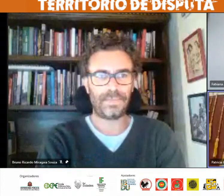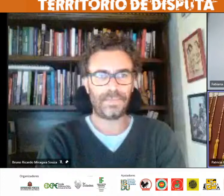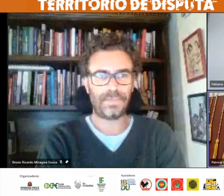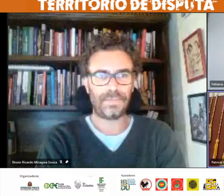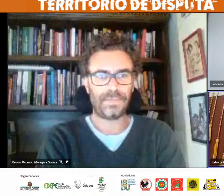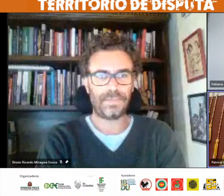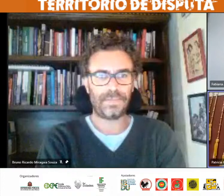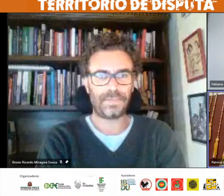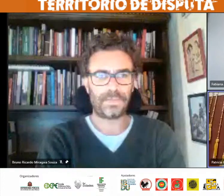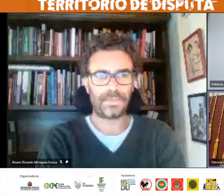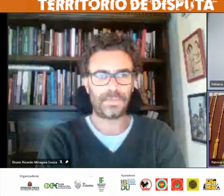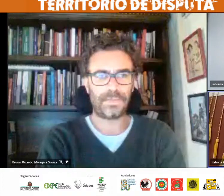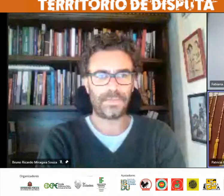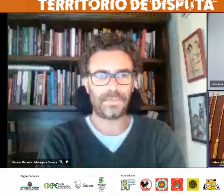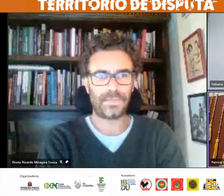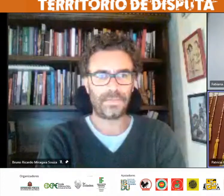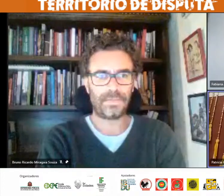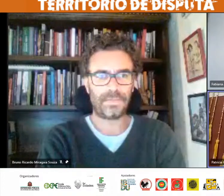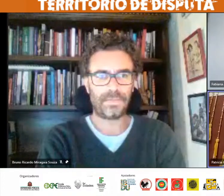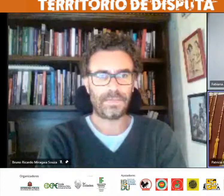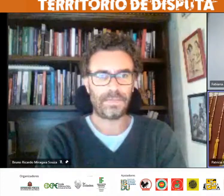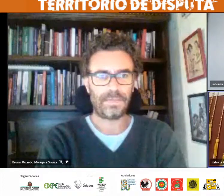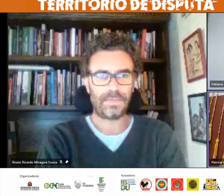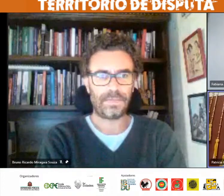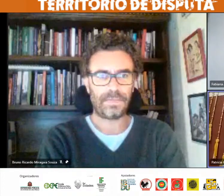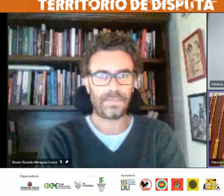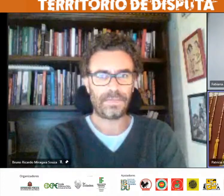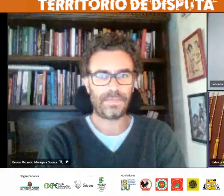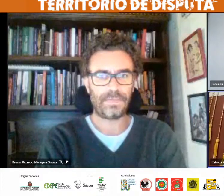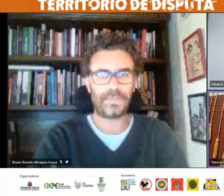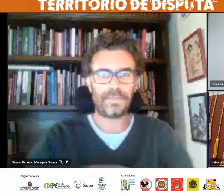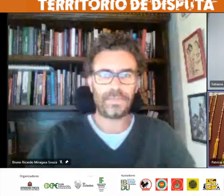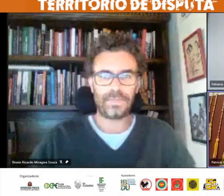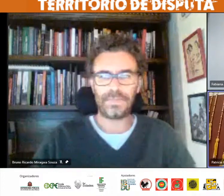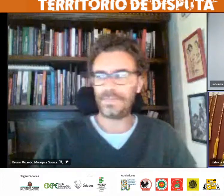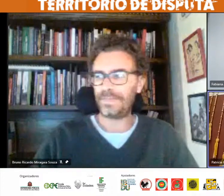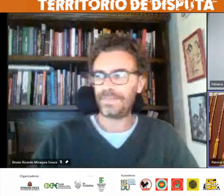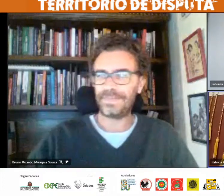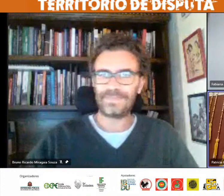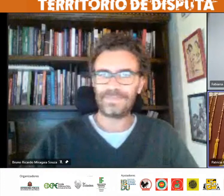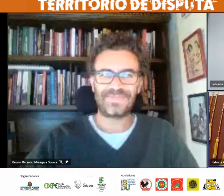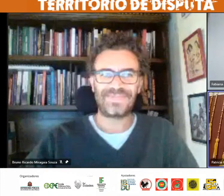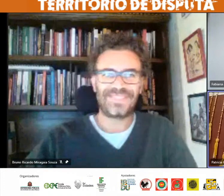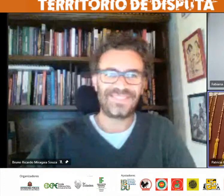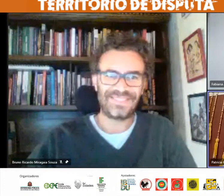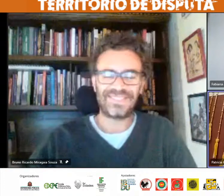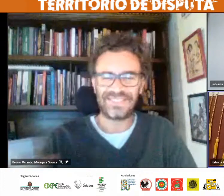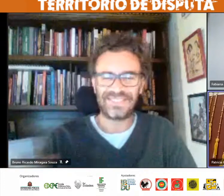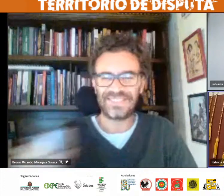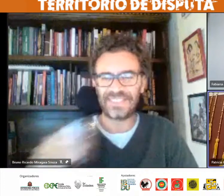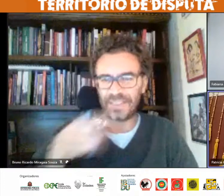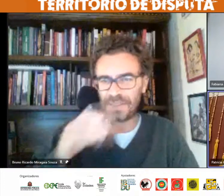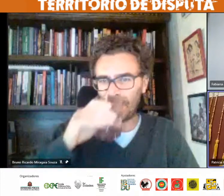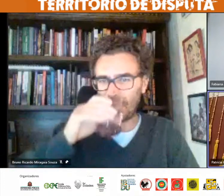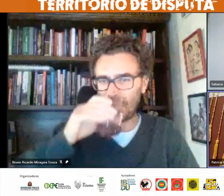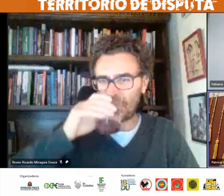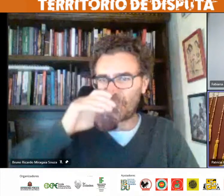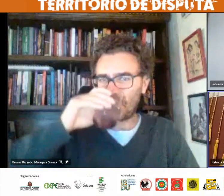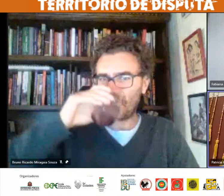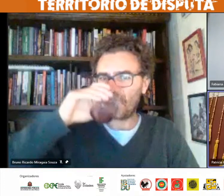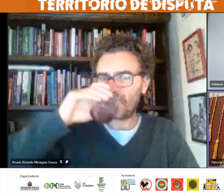E eu acho que esse futuro que a gente quer é liderado aí pelas Ângelas, né? São muitas Ângelas,